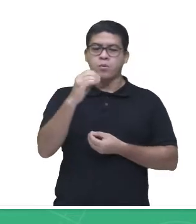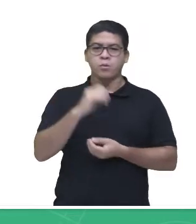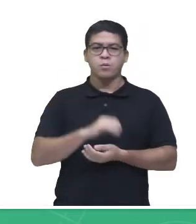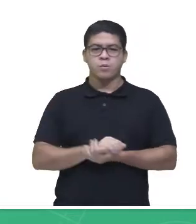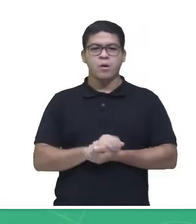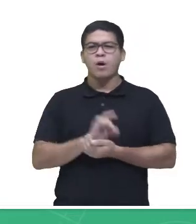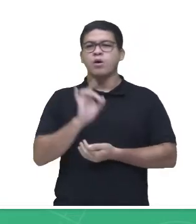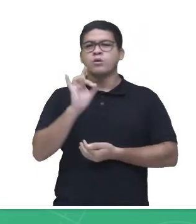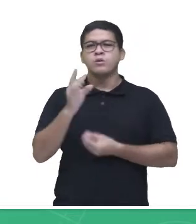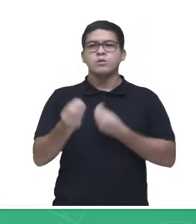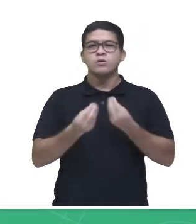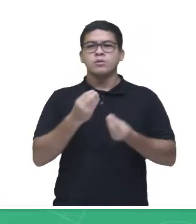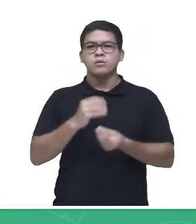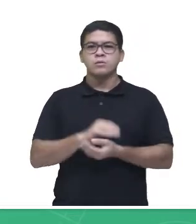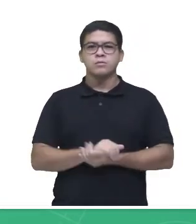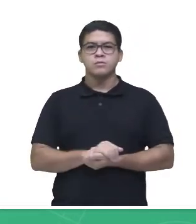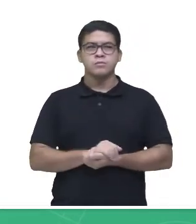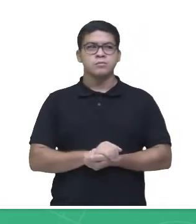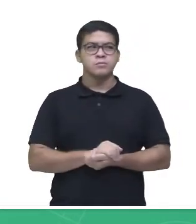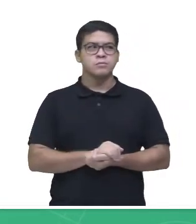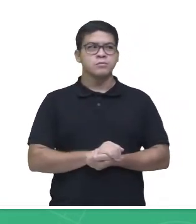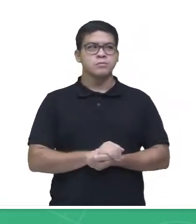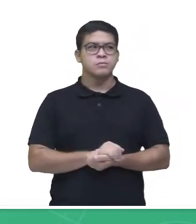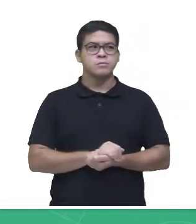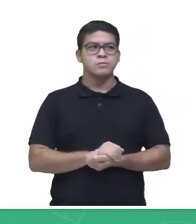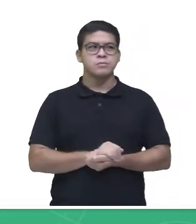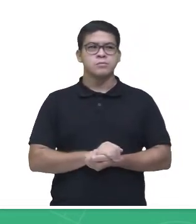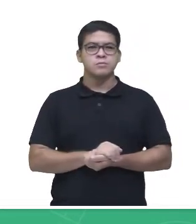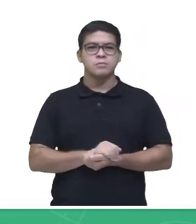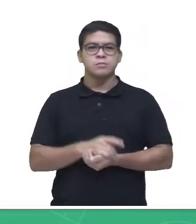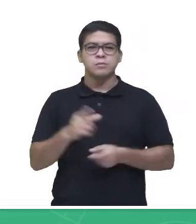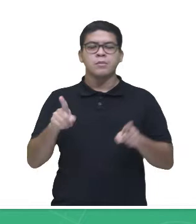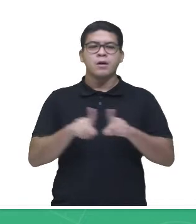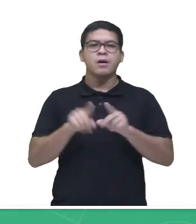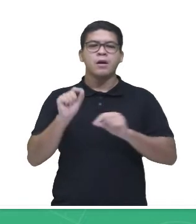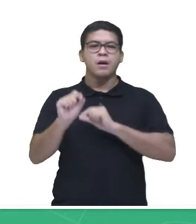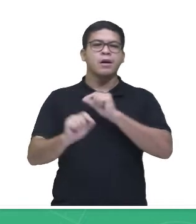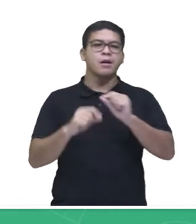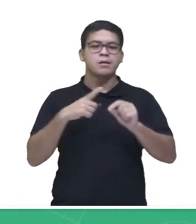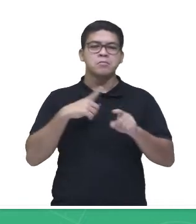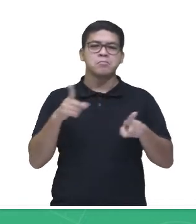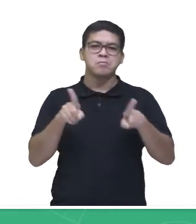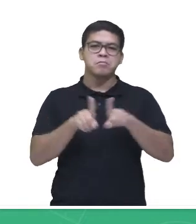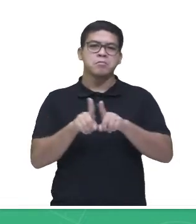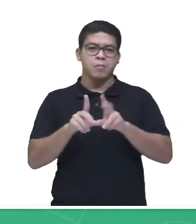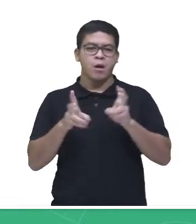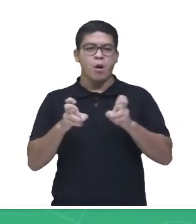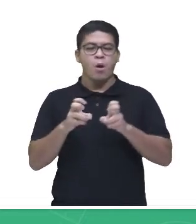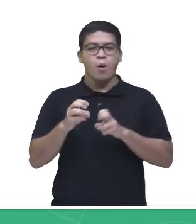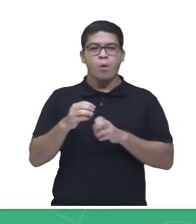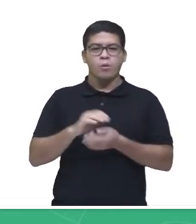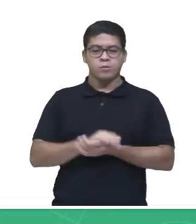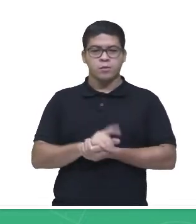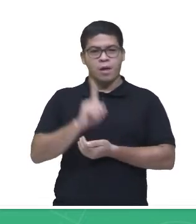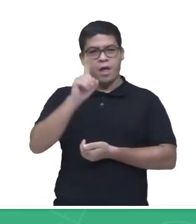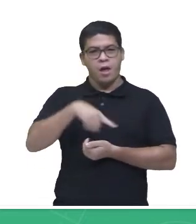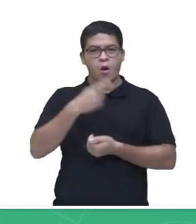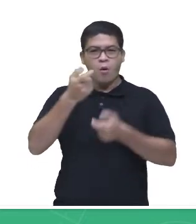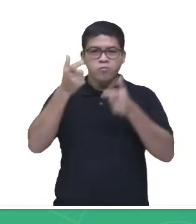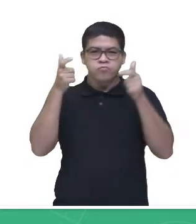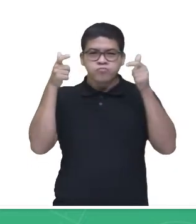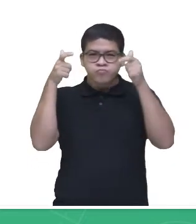demônio aqui é só uma característica da garota. Só para, monio é isso aqui, pessoal. É o coquezinho,